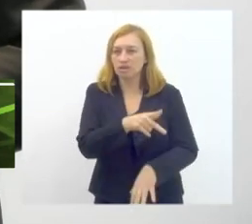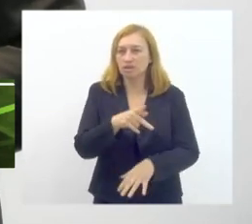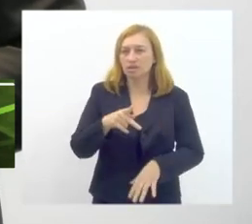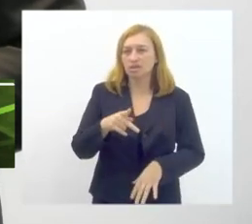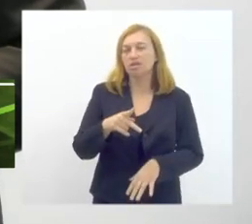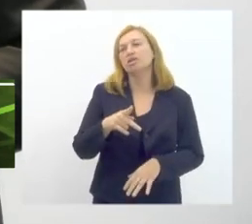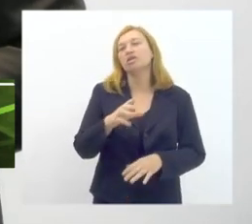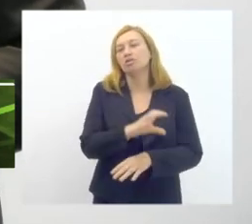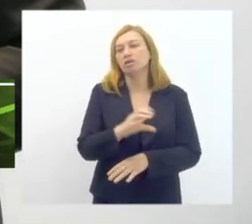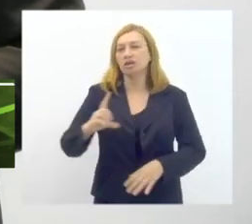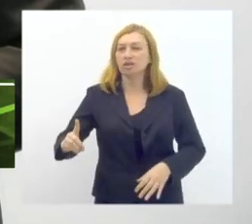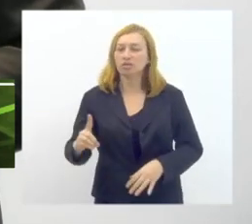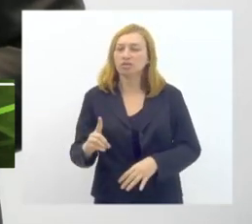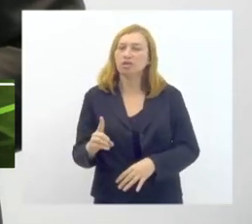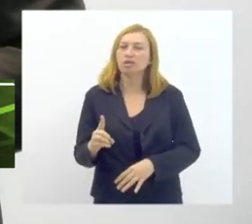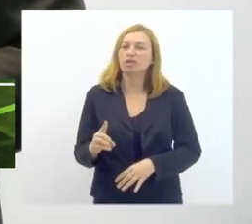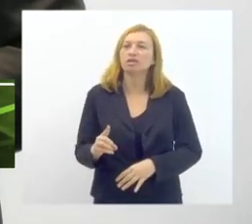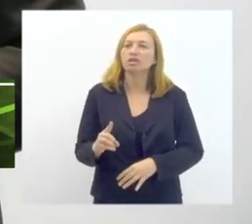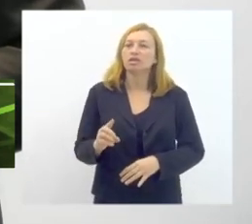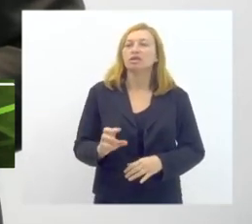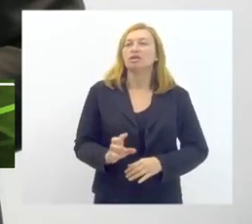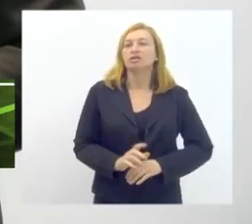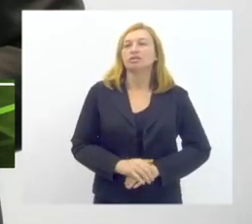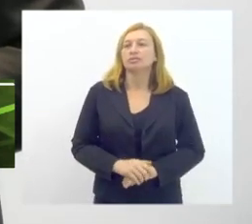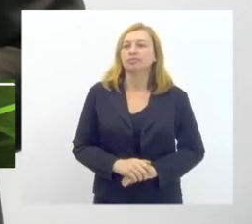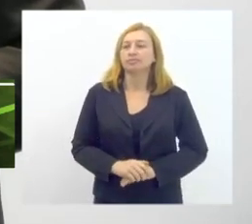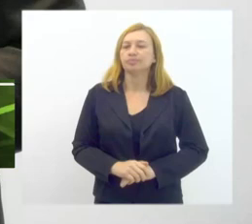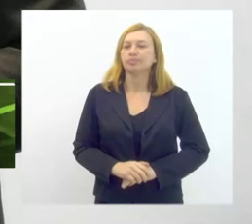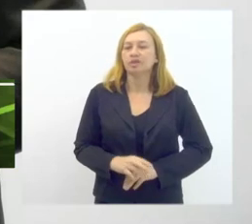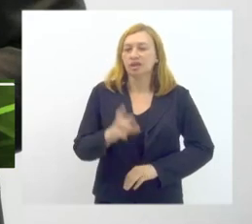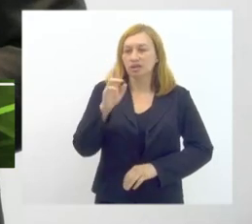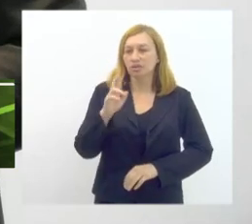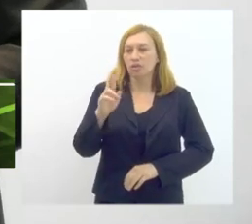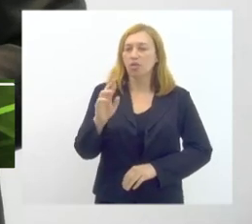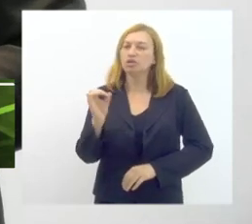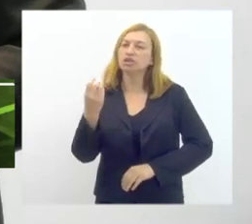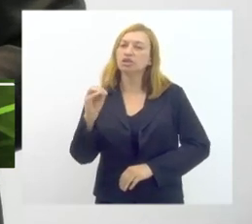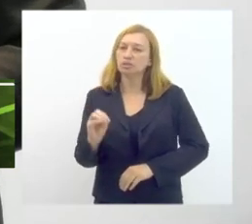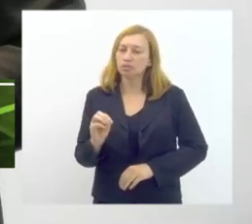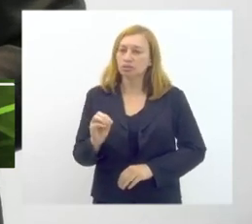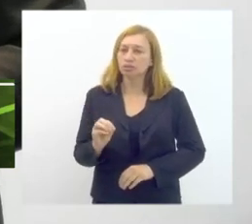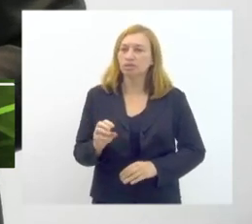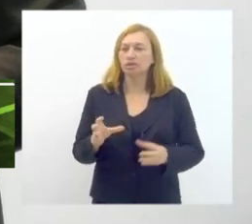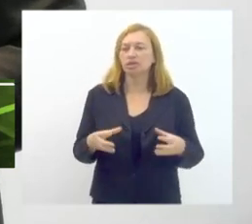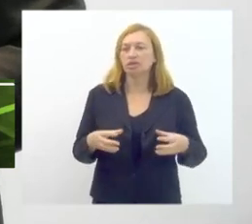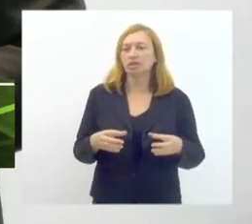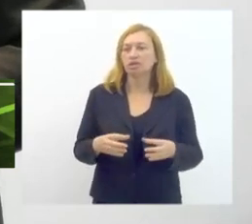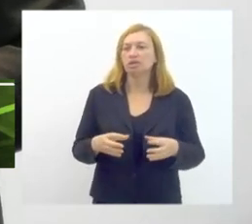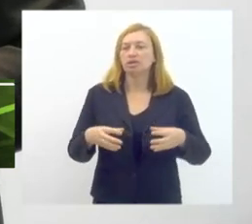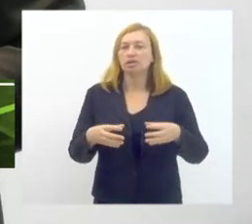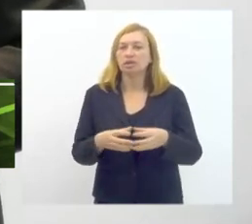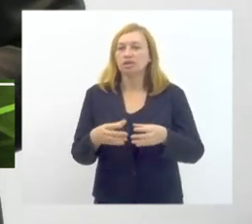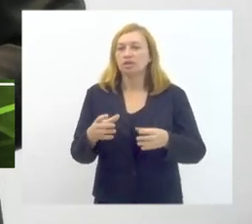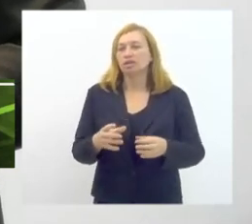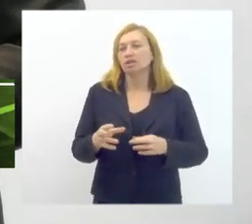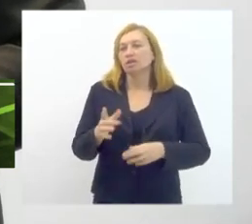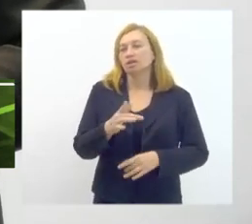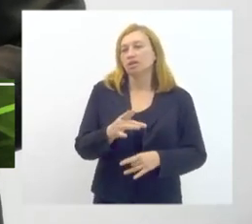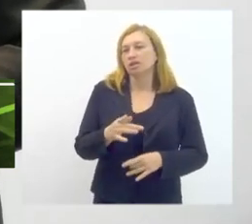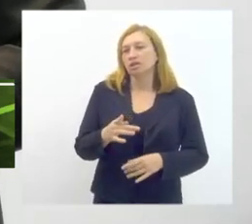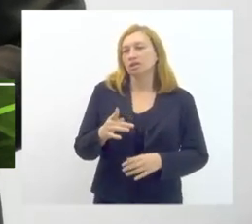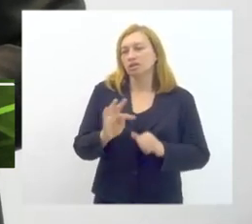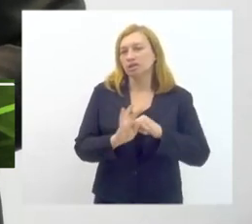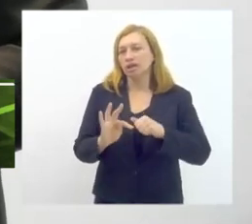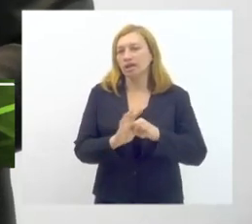Saúde, representado pelo secretário executivo do SISMEPA, o senhor Rodrigo Lages, e a Câmara Técnica de Relações Internacionais, o